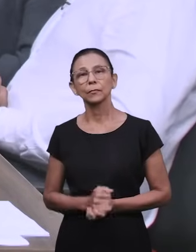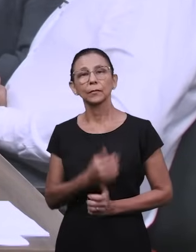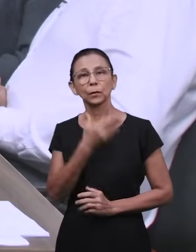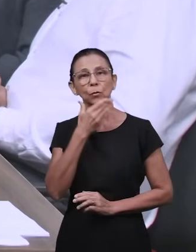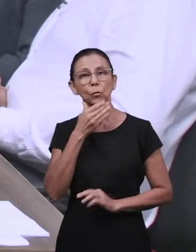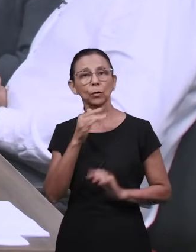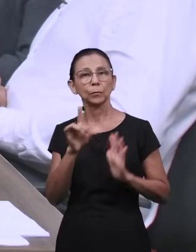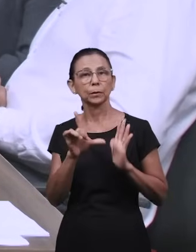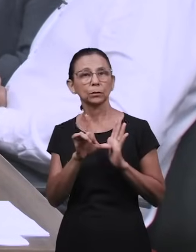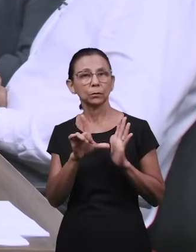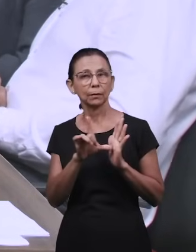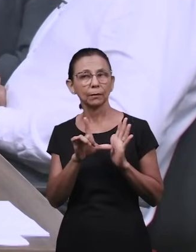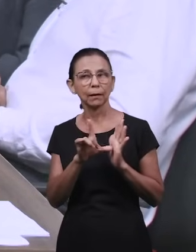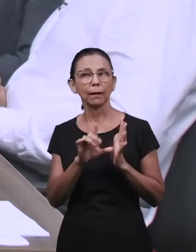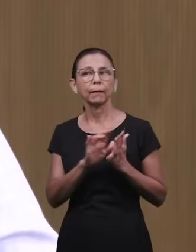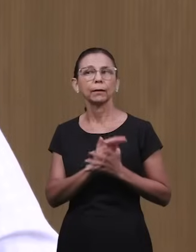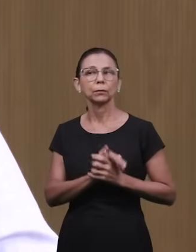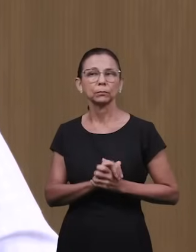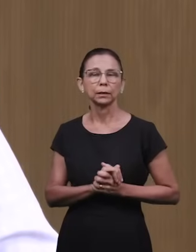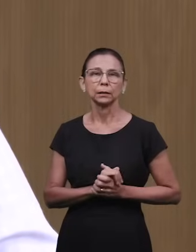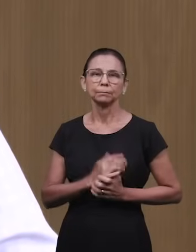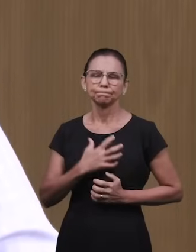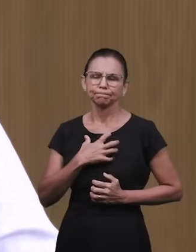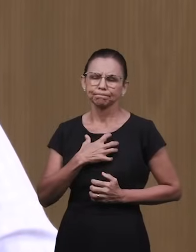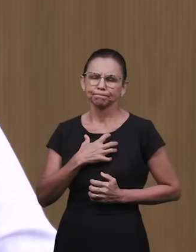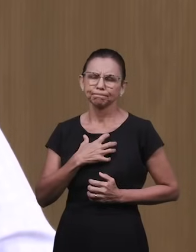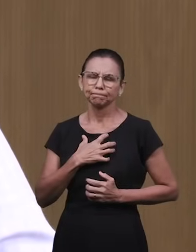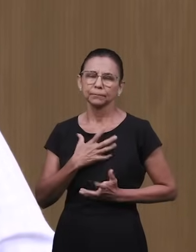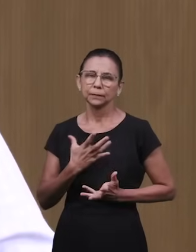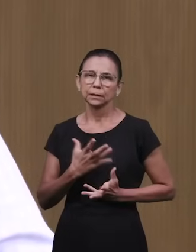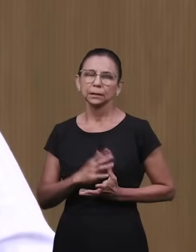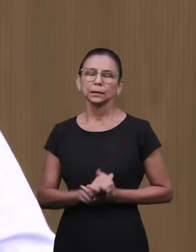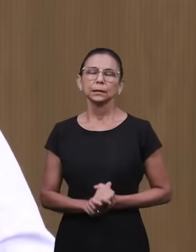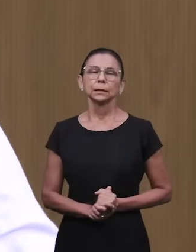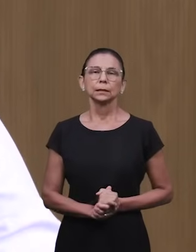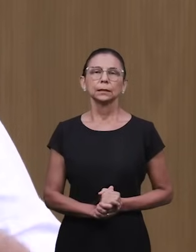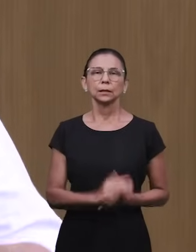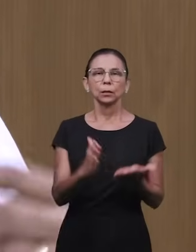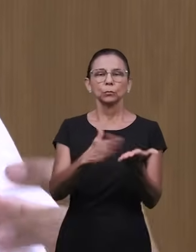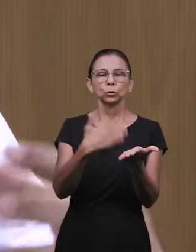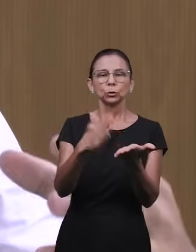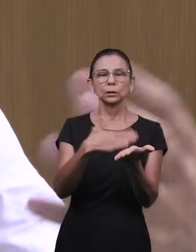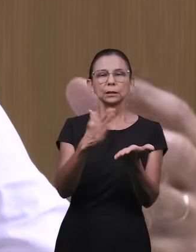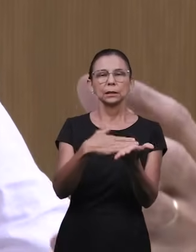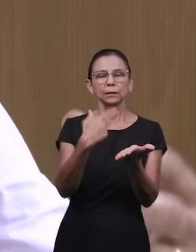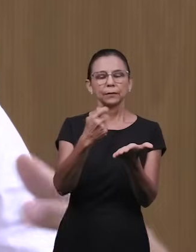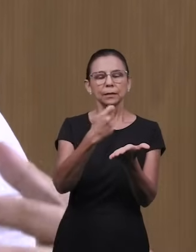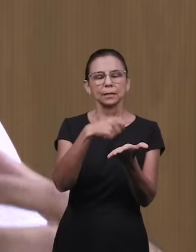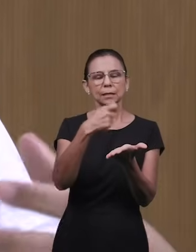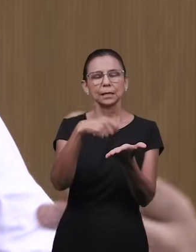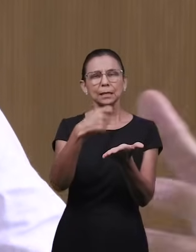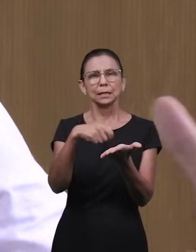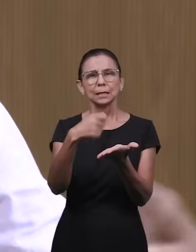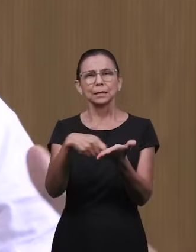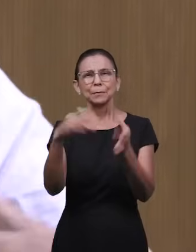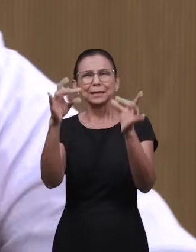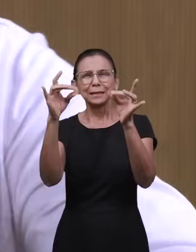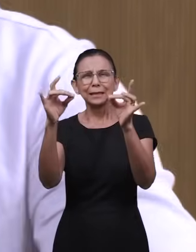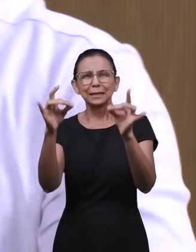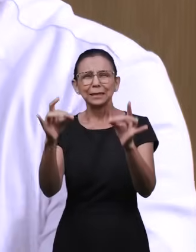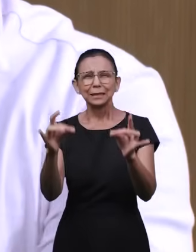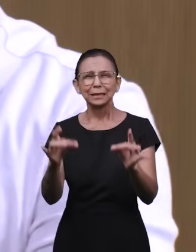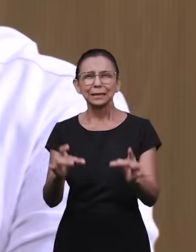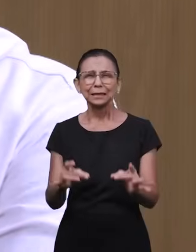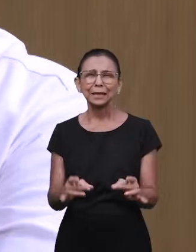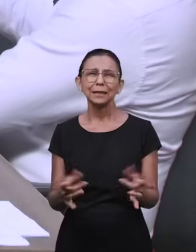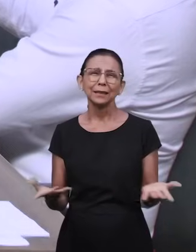isso e ele produz muitas literaturas, muitos livros, exatamente para tentar esmiuçar.